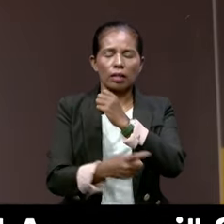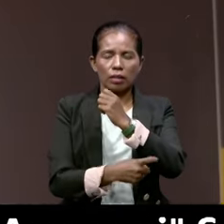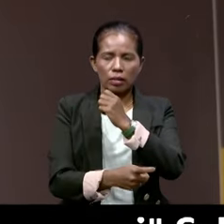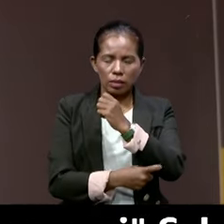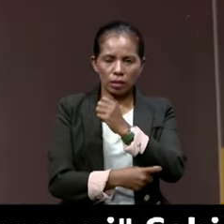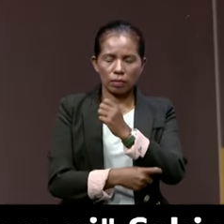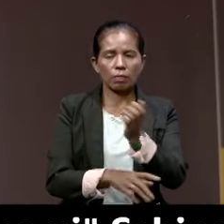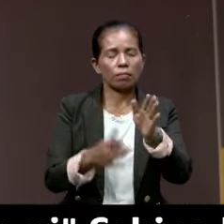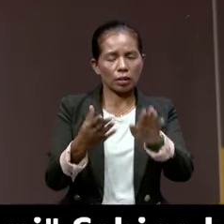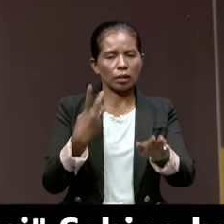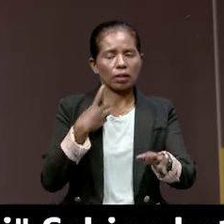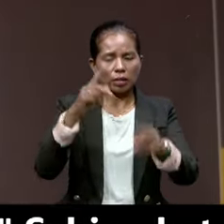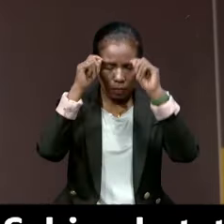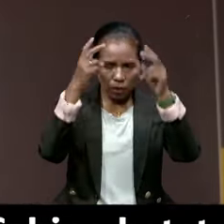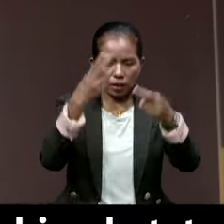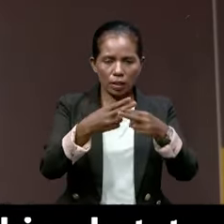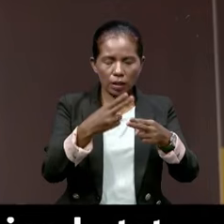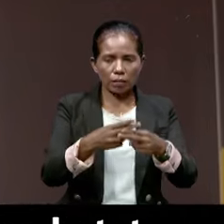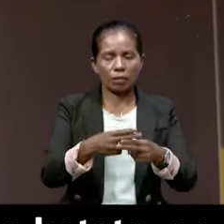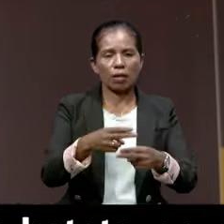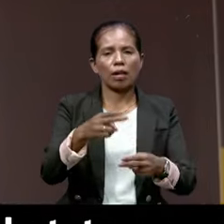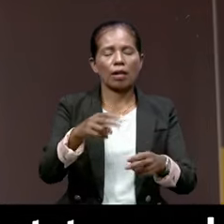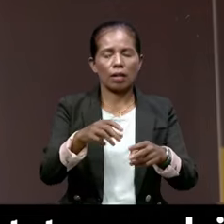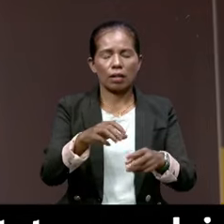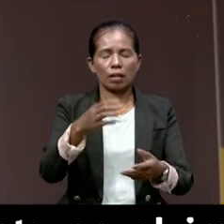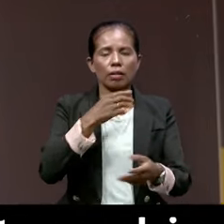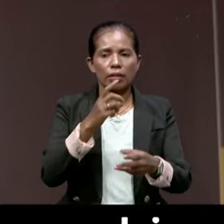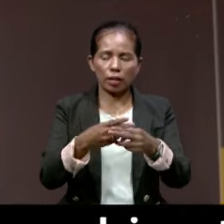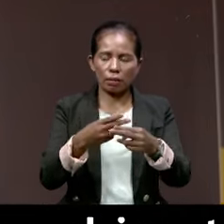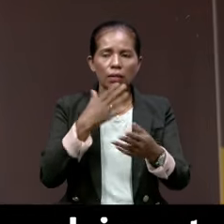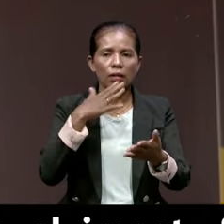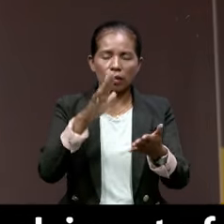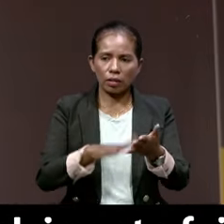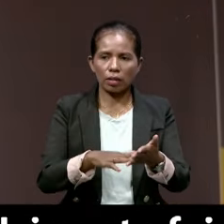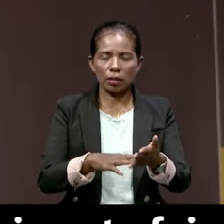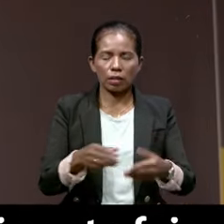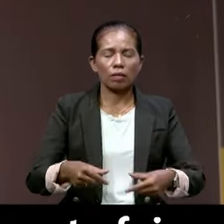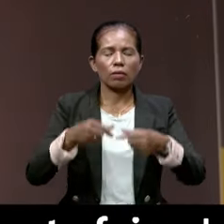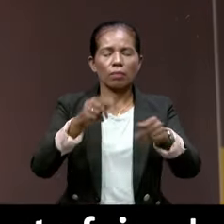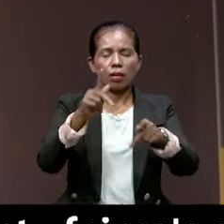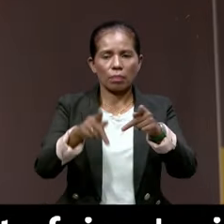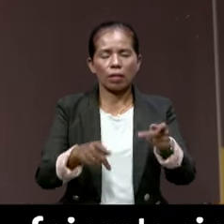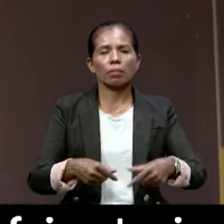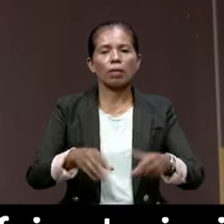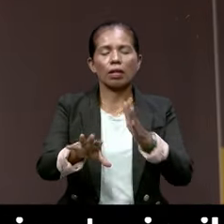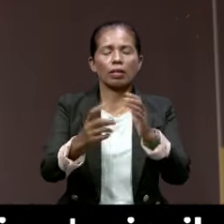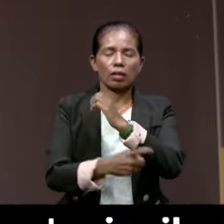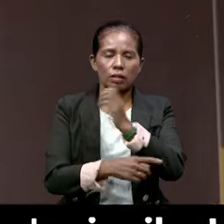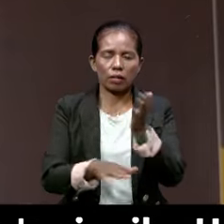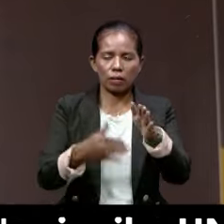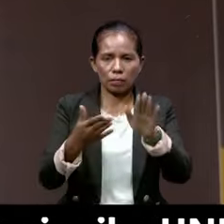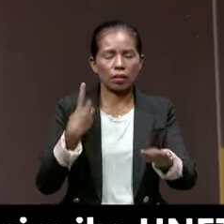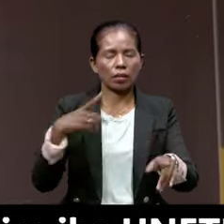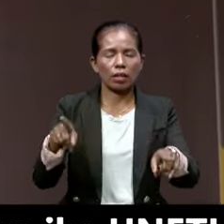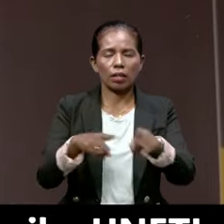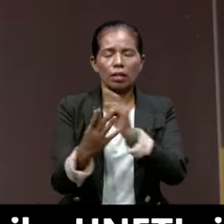maka at. Timor ni nara maka at, tamba ite entrega ema, ba ema atu fo pena de morte. Tamba ita nessa país